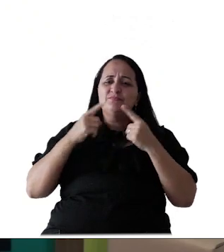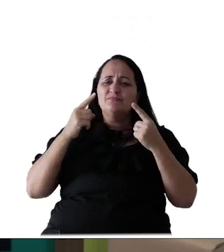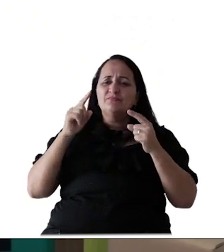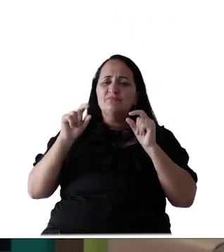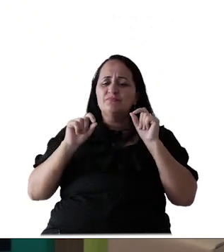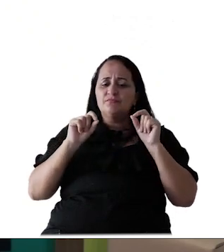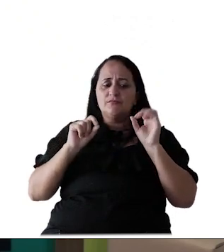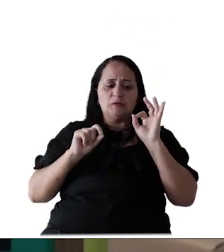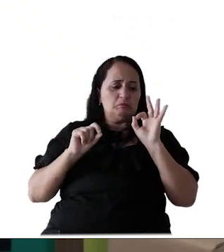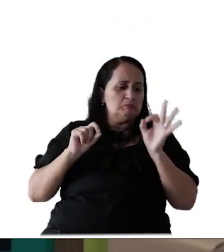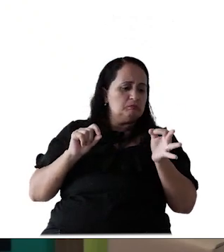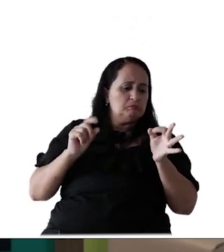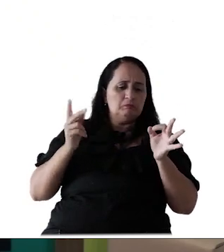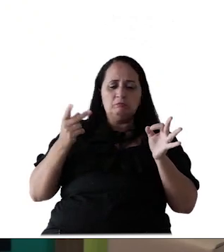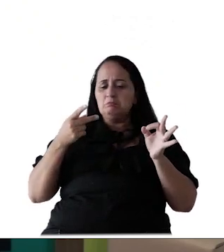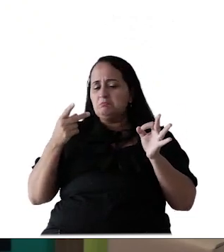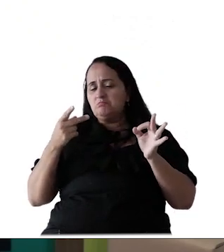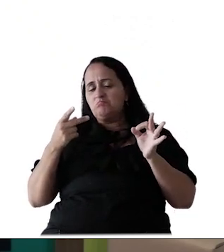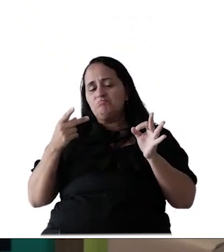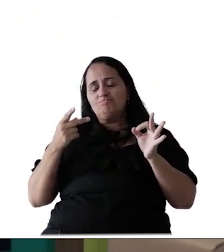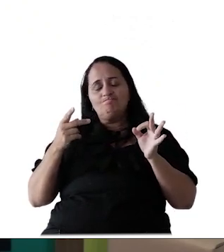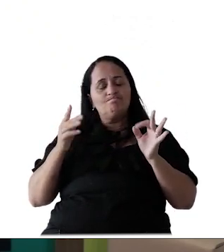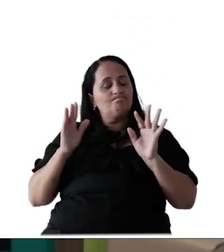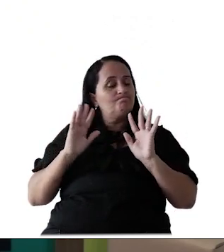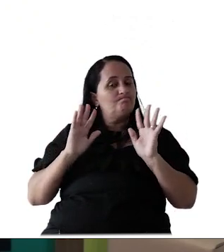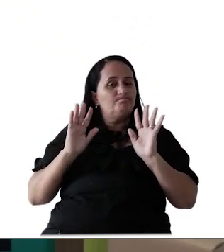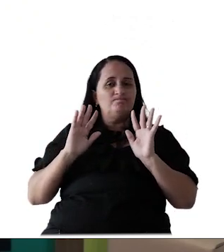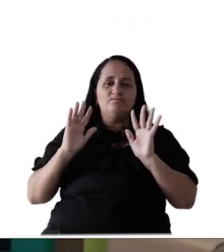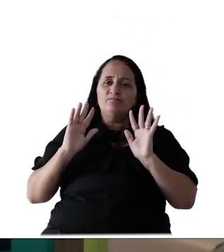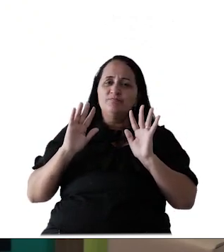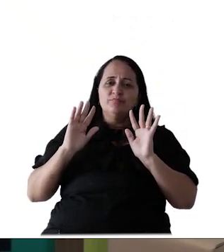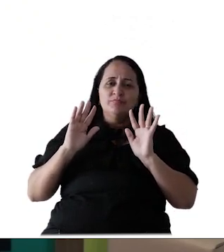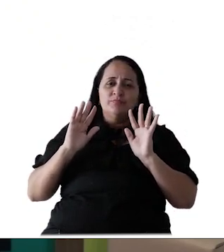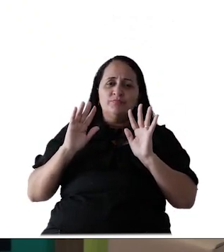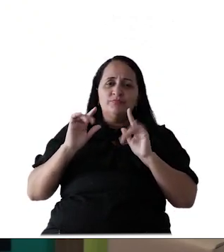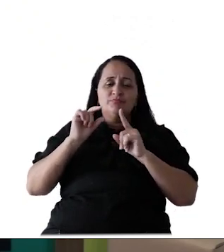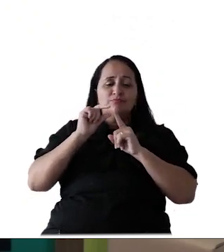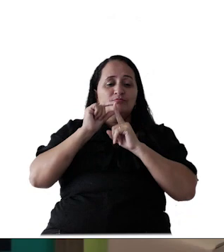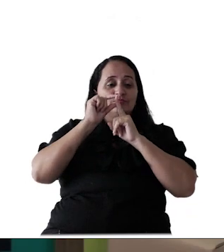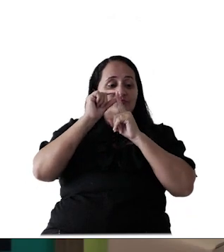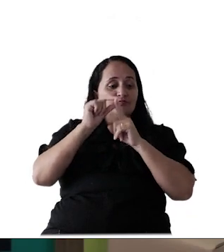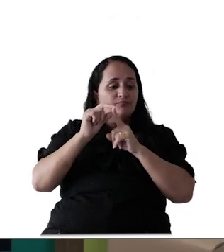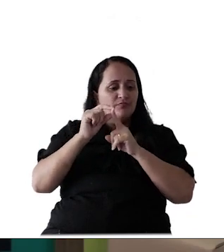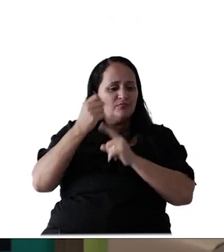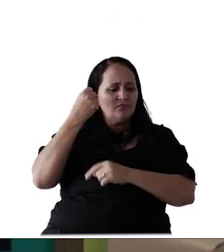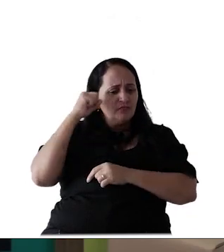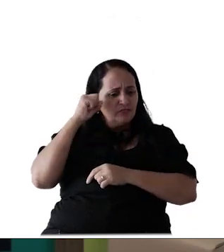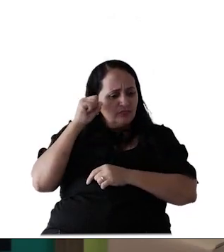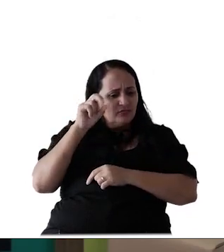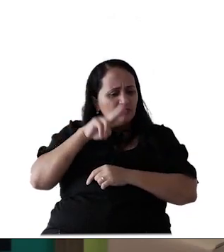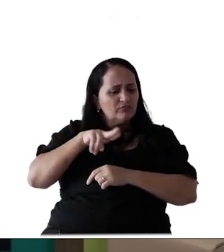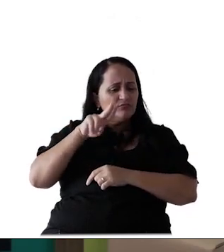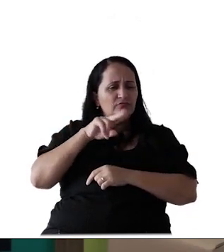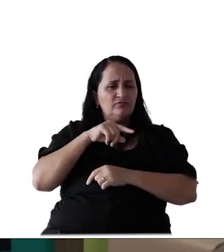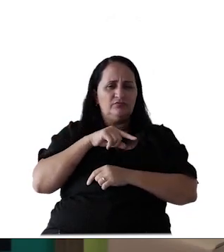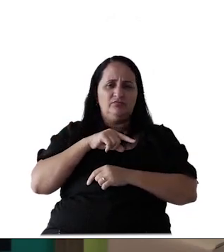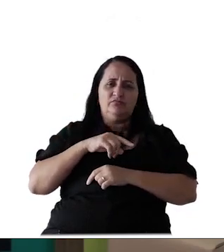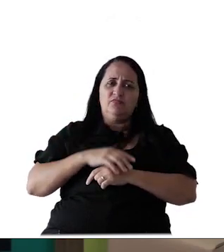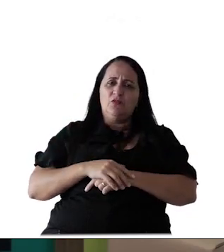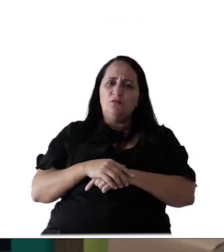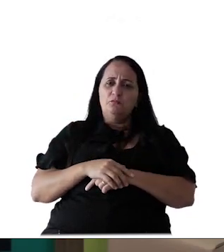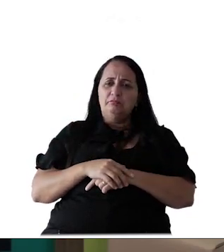certo ou errado. Essas palavras que já estão em desuso, ou seja, que nós não